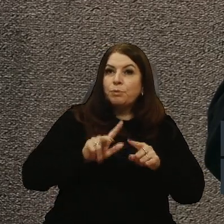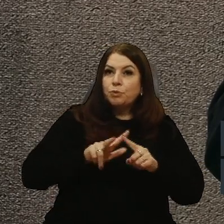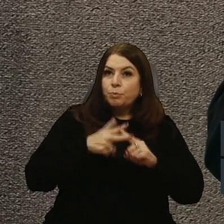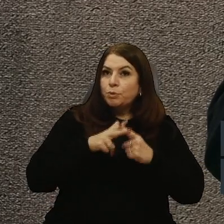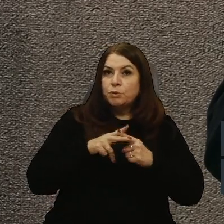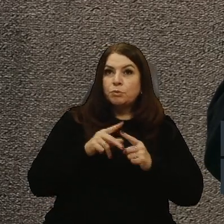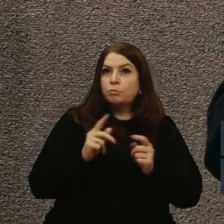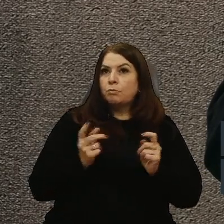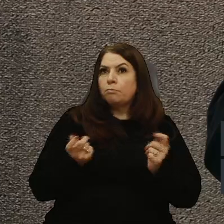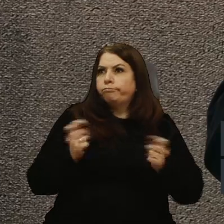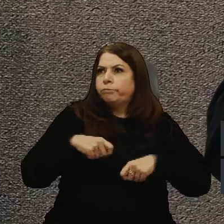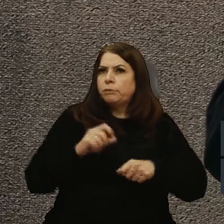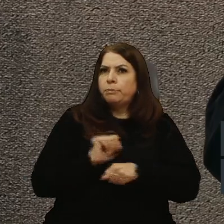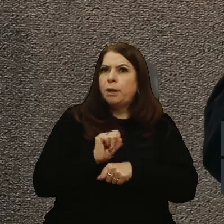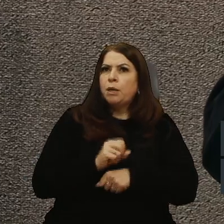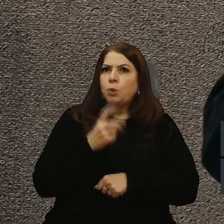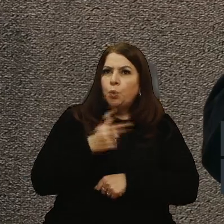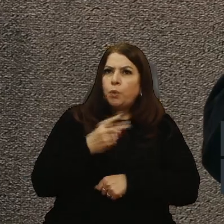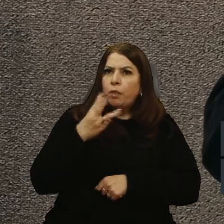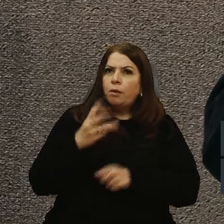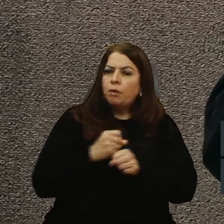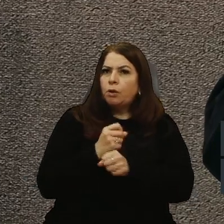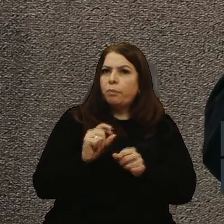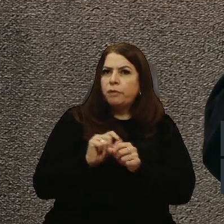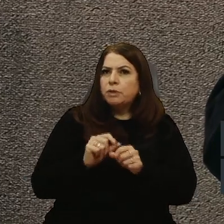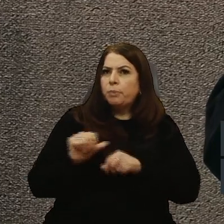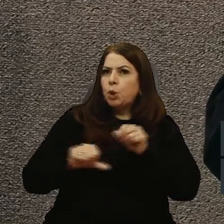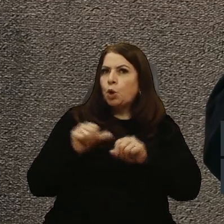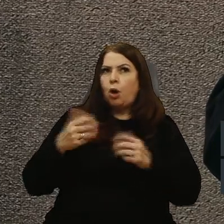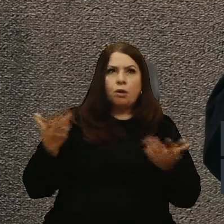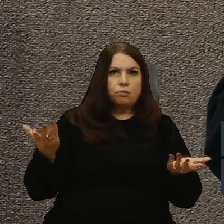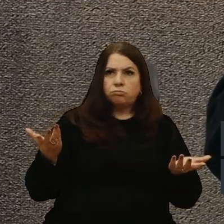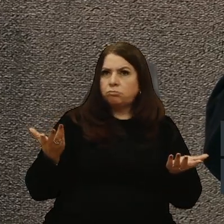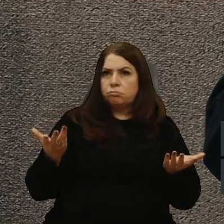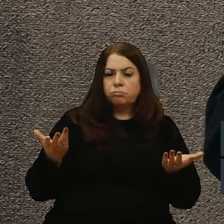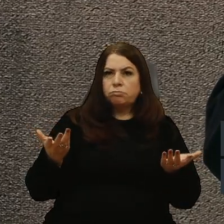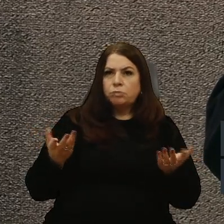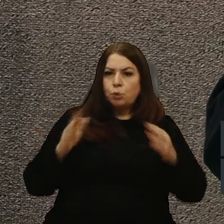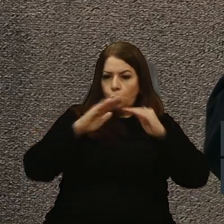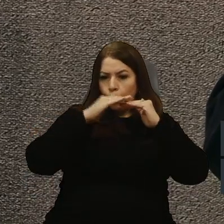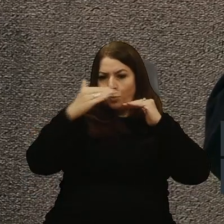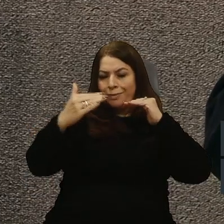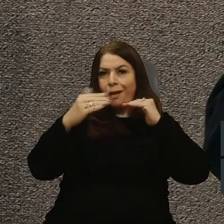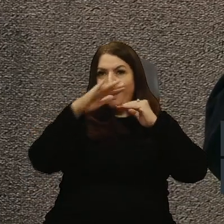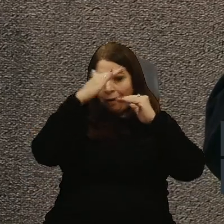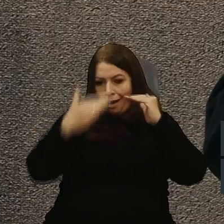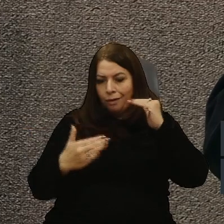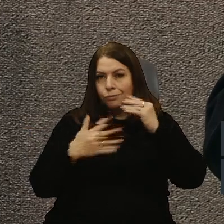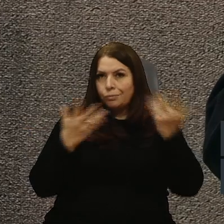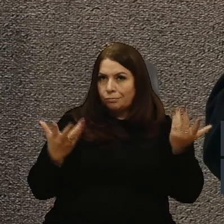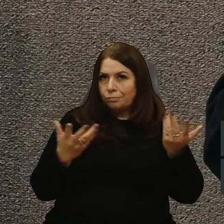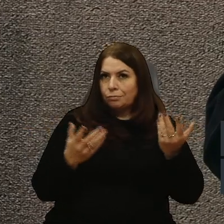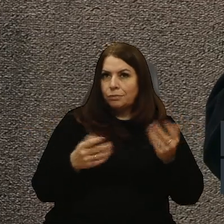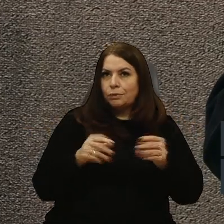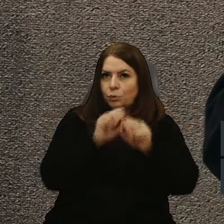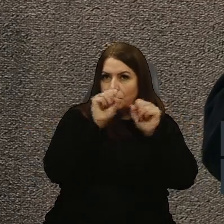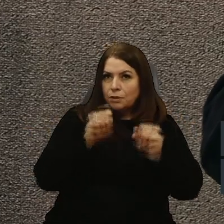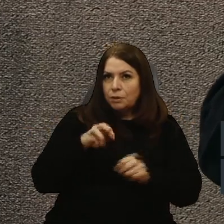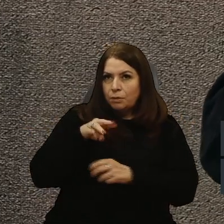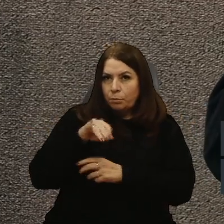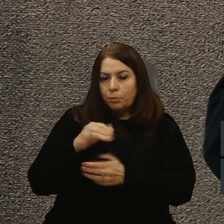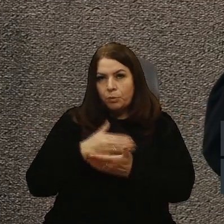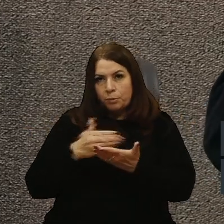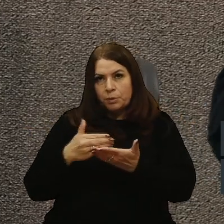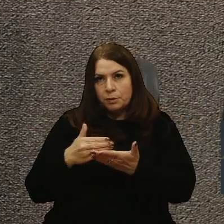Não é possível esperar 2, 3 anos para fazer uma troca de um telhado. Então, o sistema MEI deverá iniciar